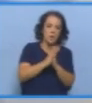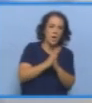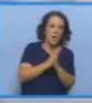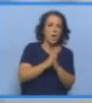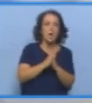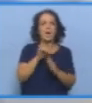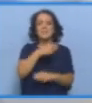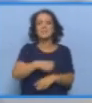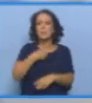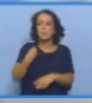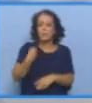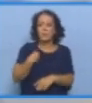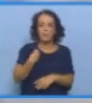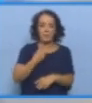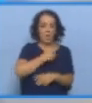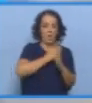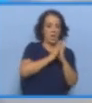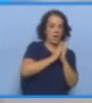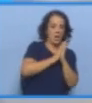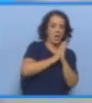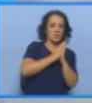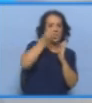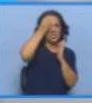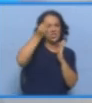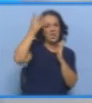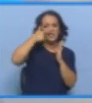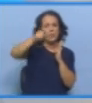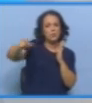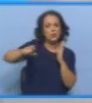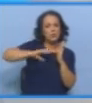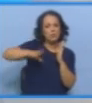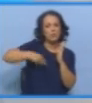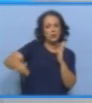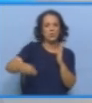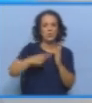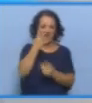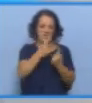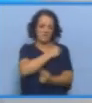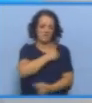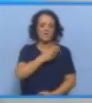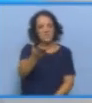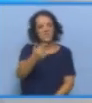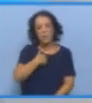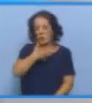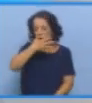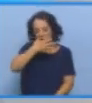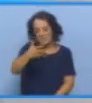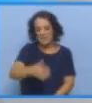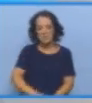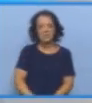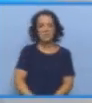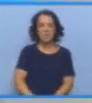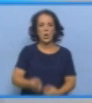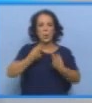o distanciamento que, por vezes, a Igreja tem do mundo real das pessoas. Às vezes dizia em tom de tristeza: sabes, olha, é uma pena. As